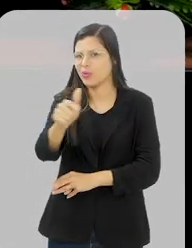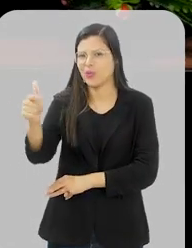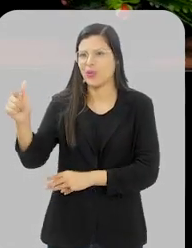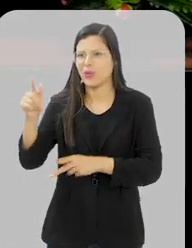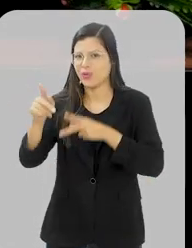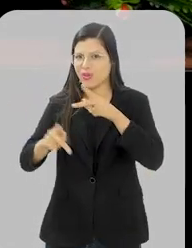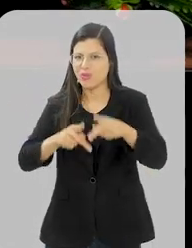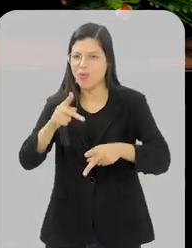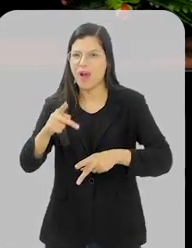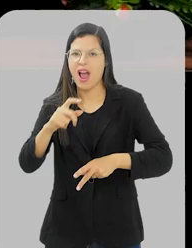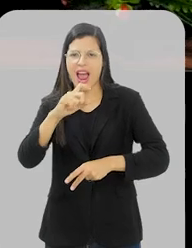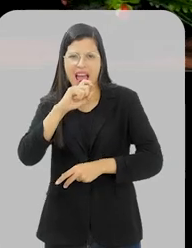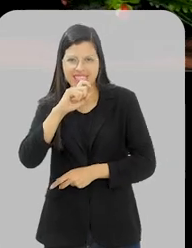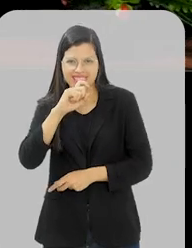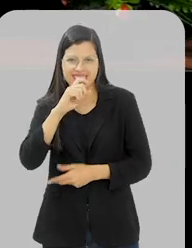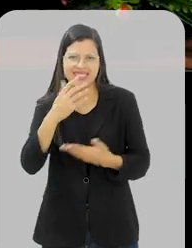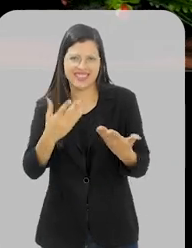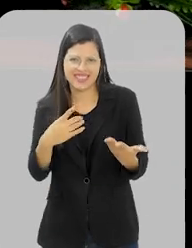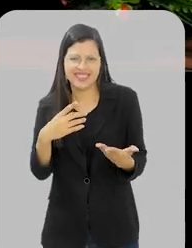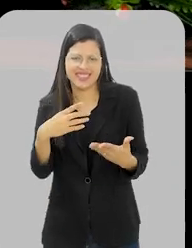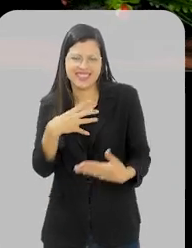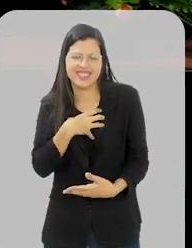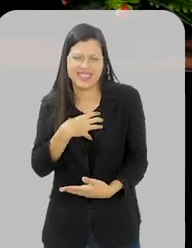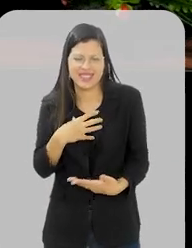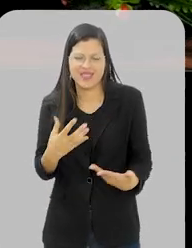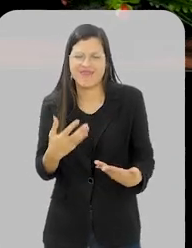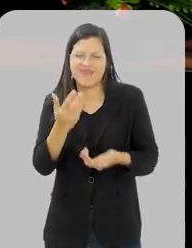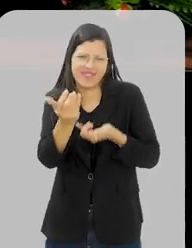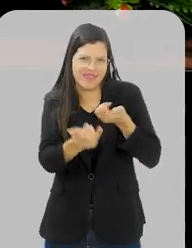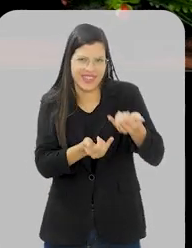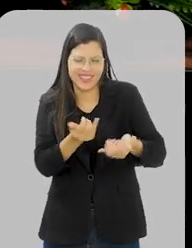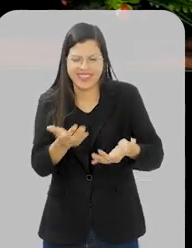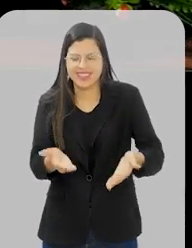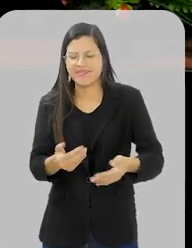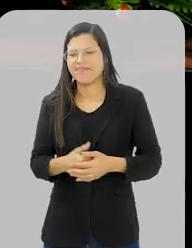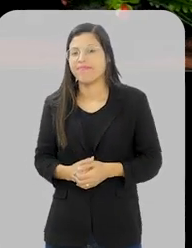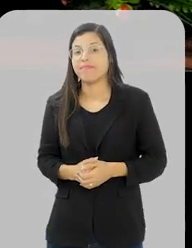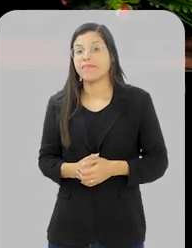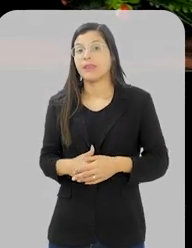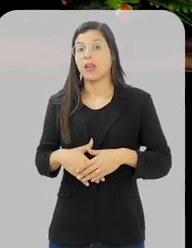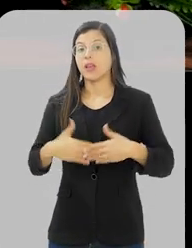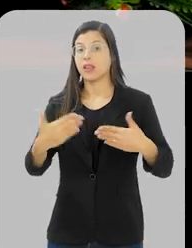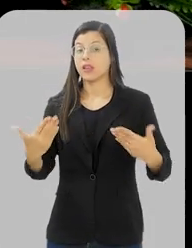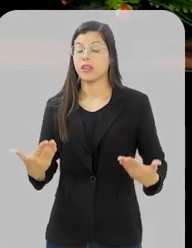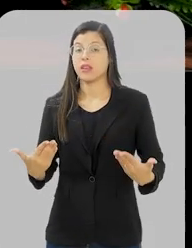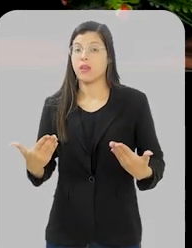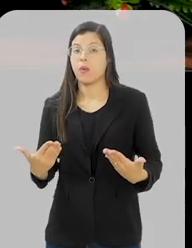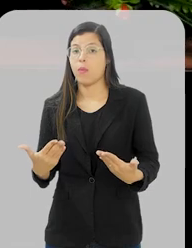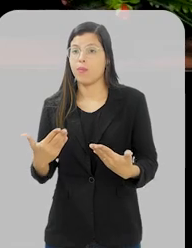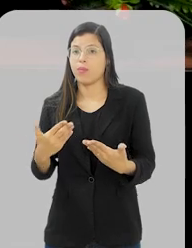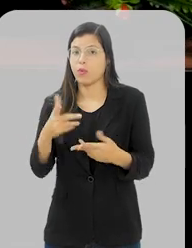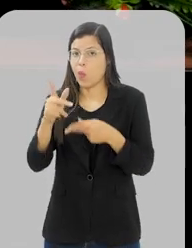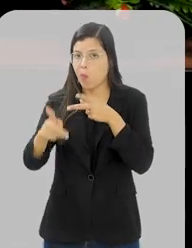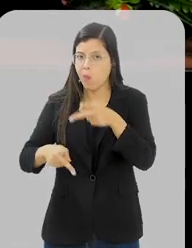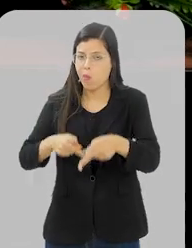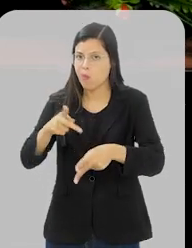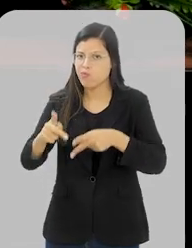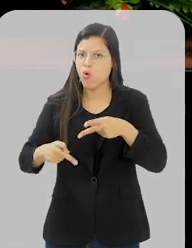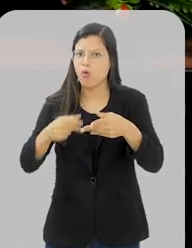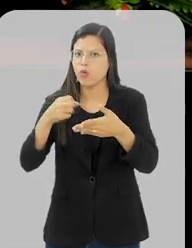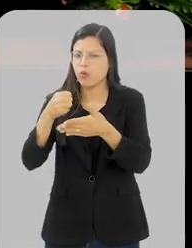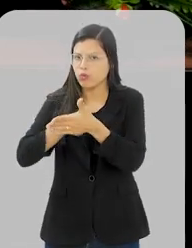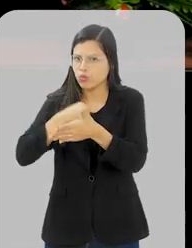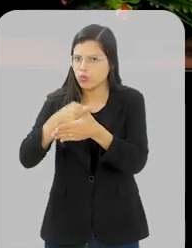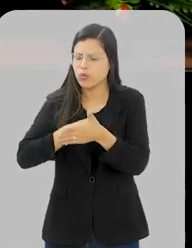com inveja Brincadeiras à parte eh é um povo que lutou a vida inteira